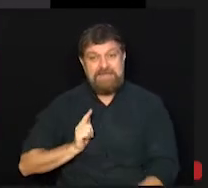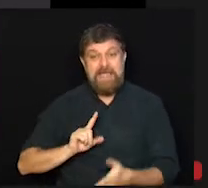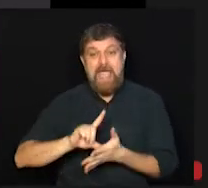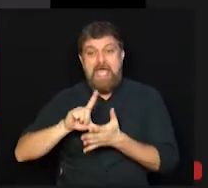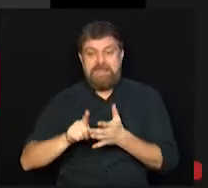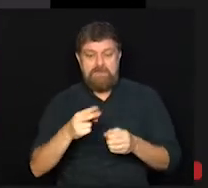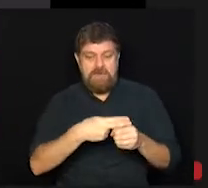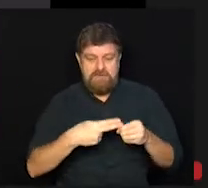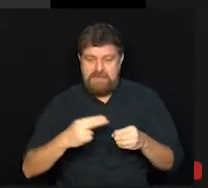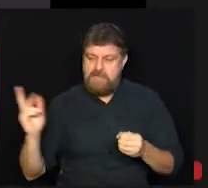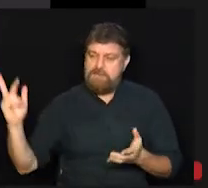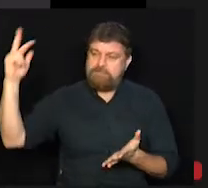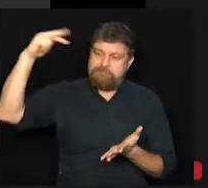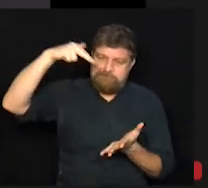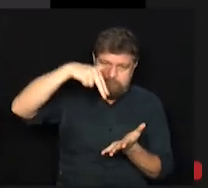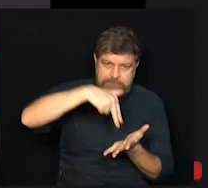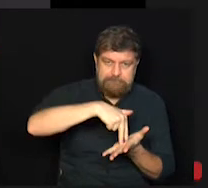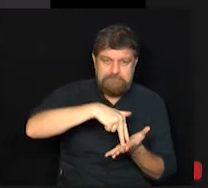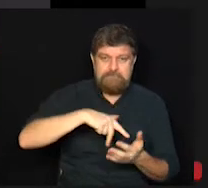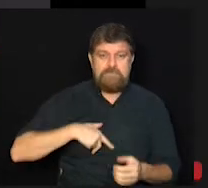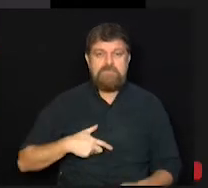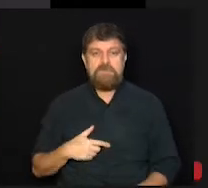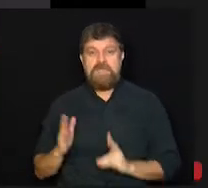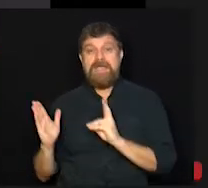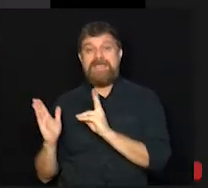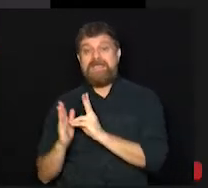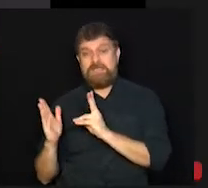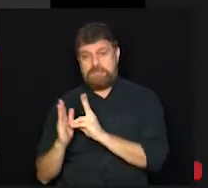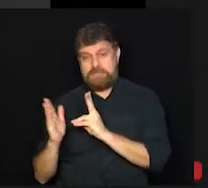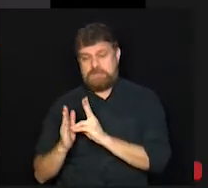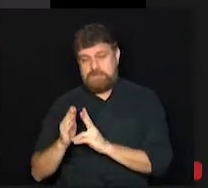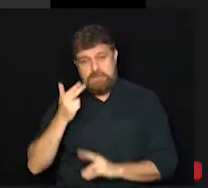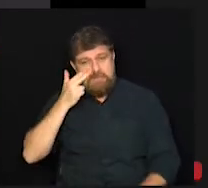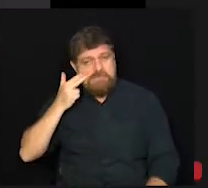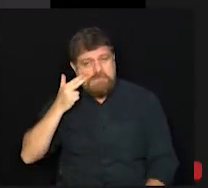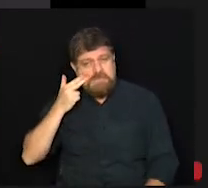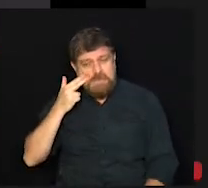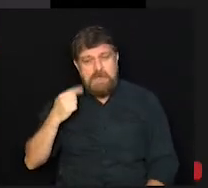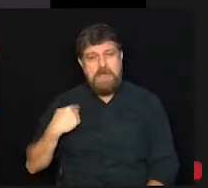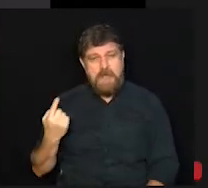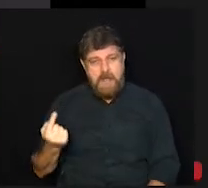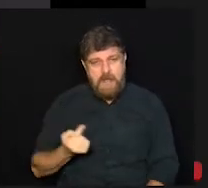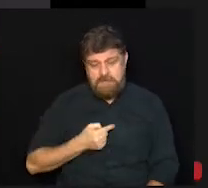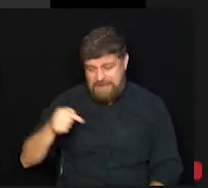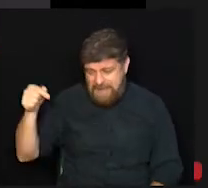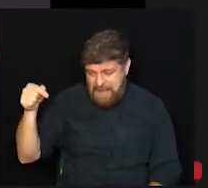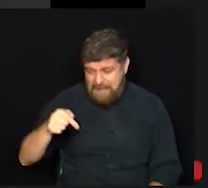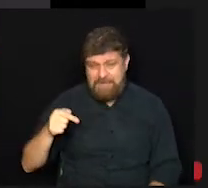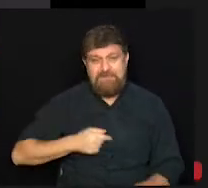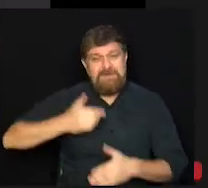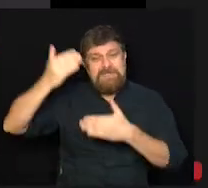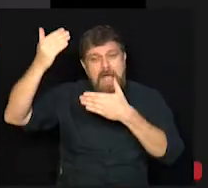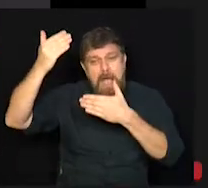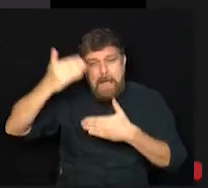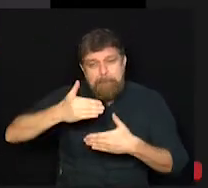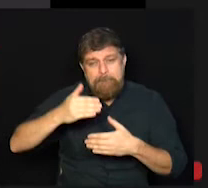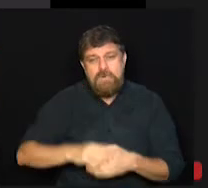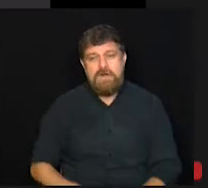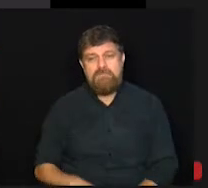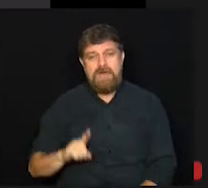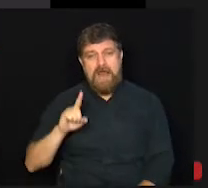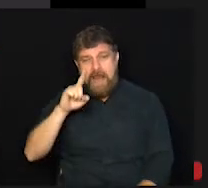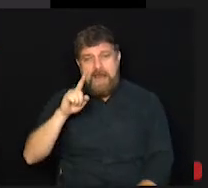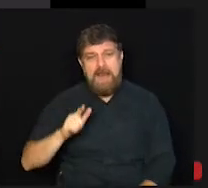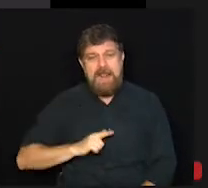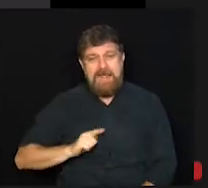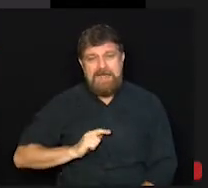vagas. Do ponto de vista dos indígenas, os nossos indígenas, como nós vamos fazer a prova lá em São Gabriel da Cachoeira,